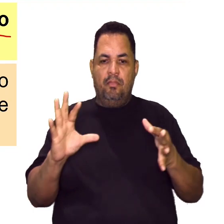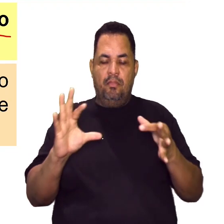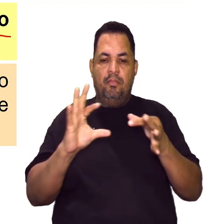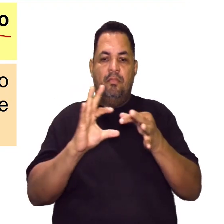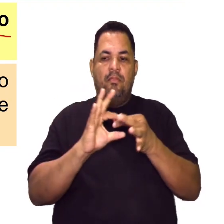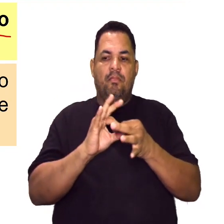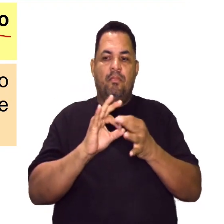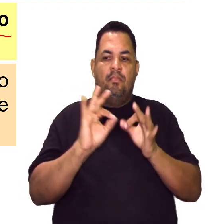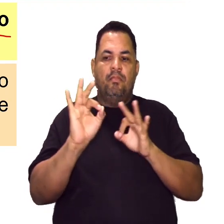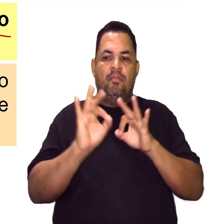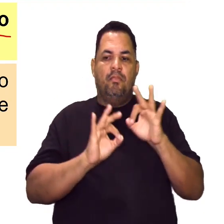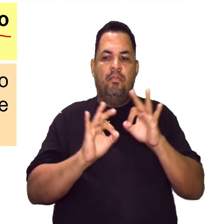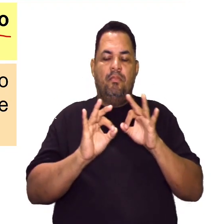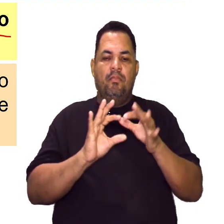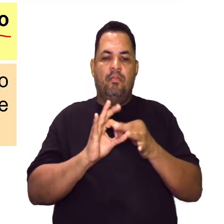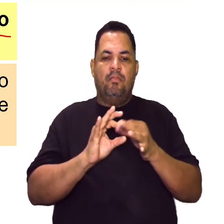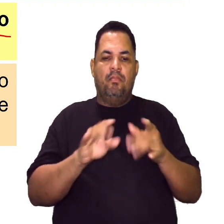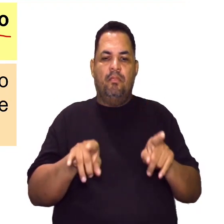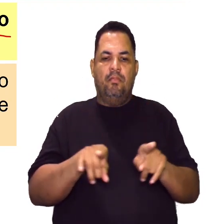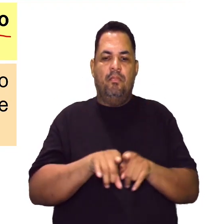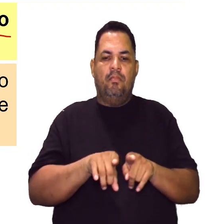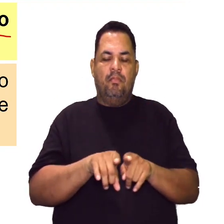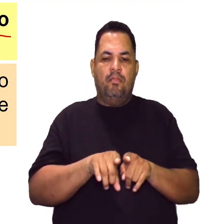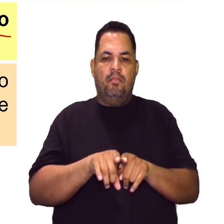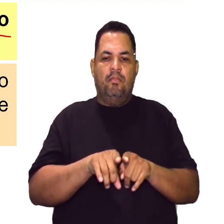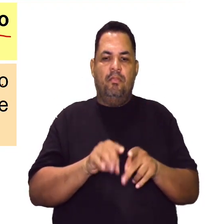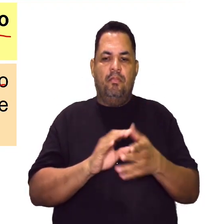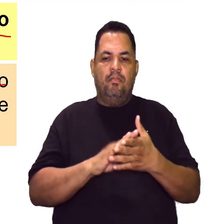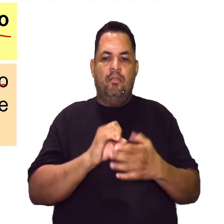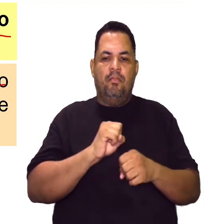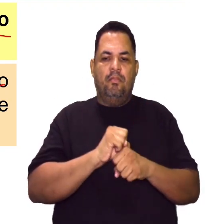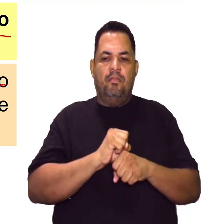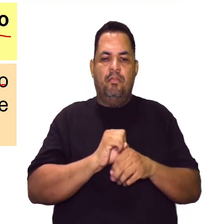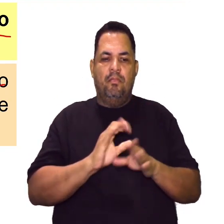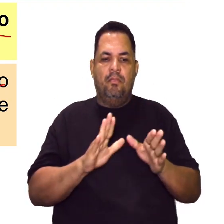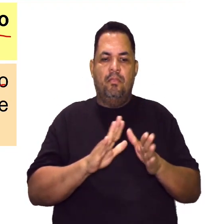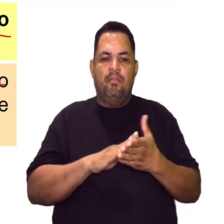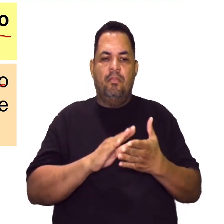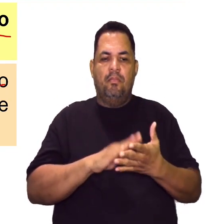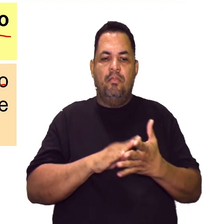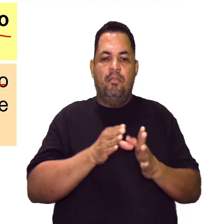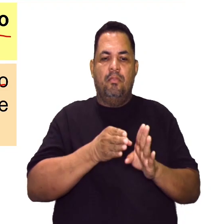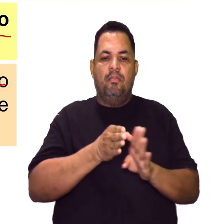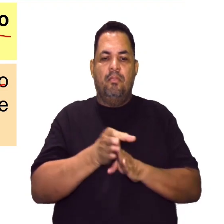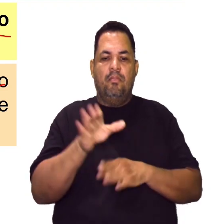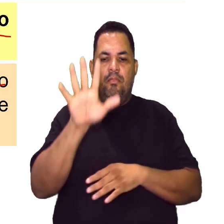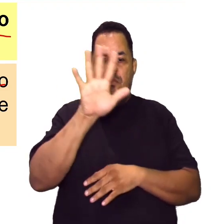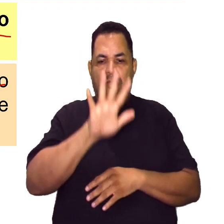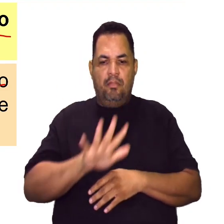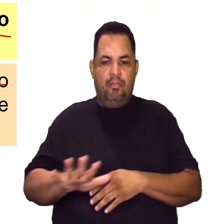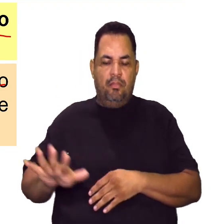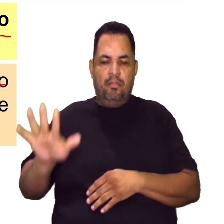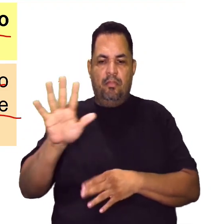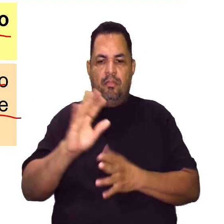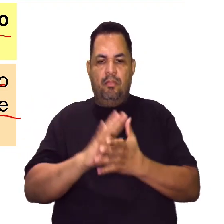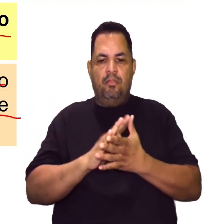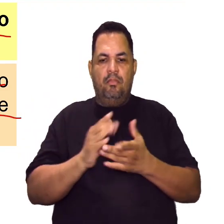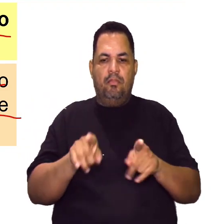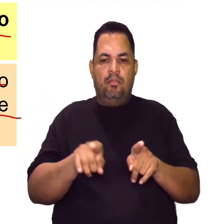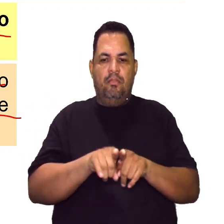os que se ligam ao átomo central ficam distribuídos de acordo com a orientação espacial dos